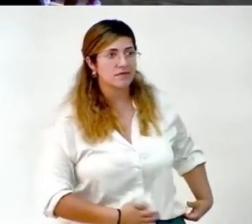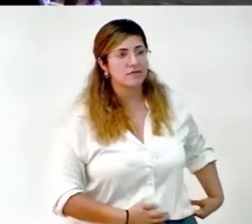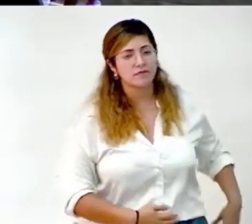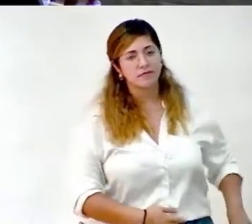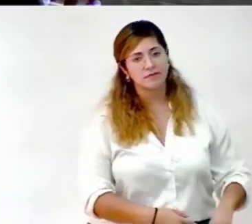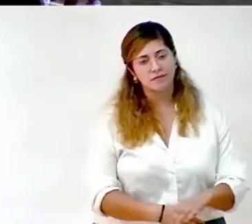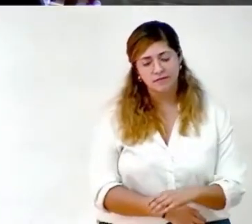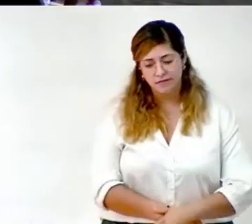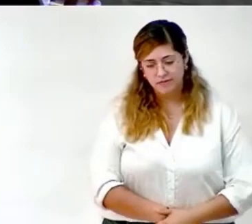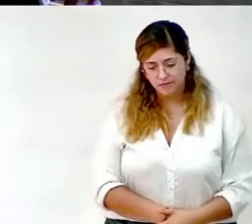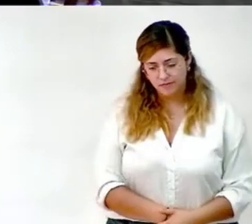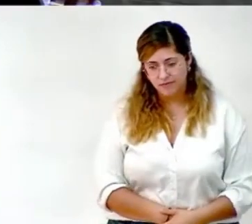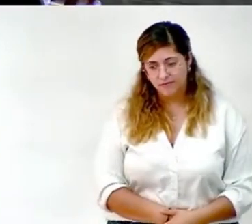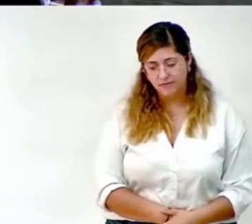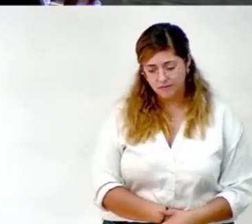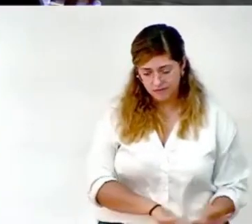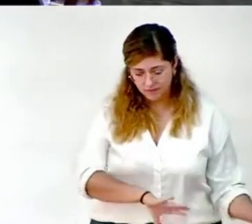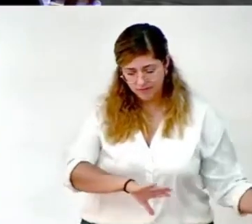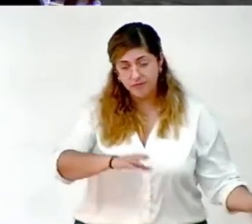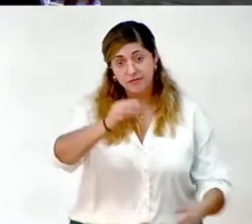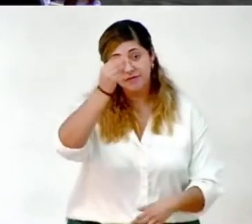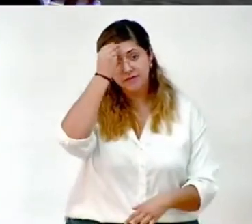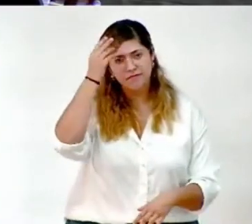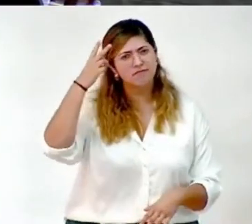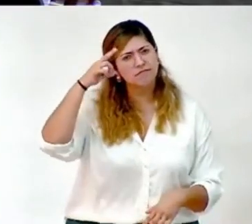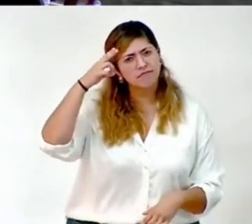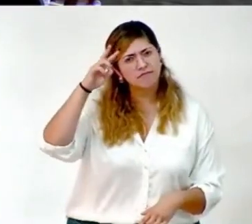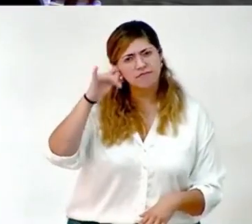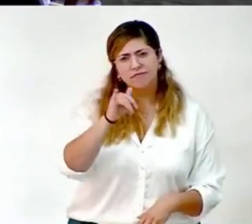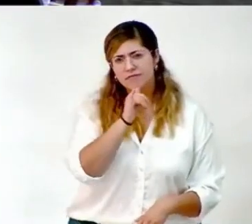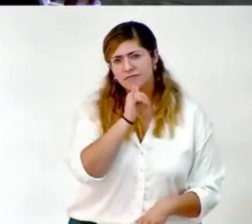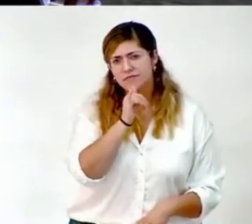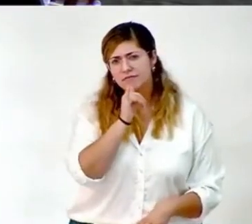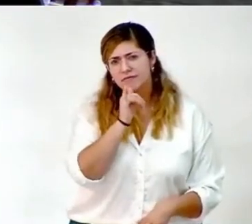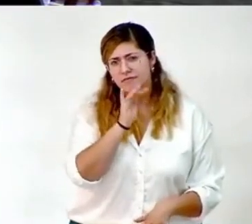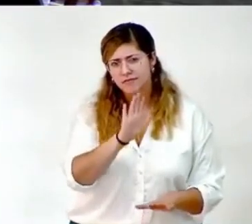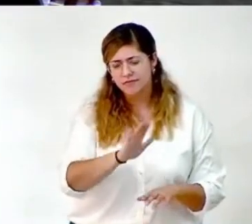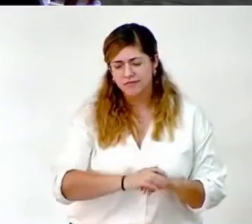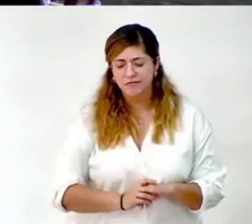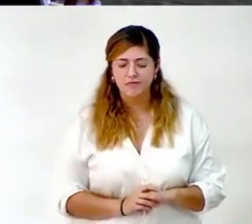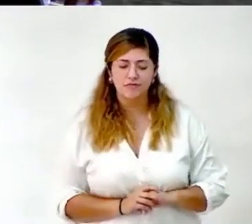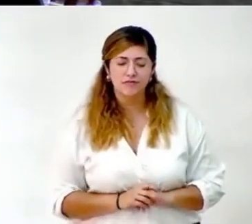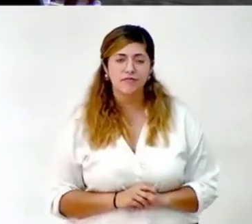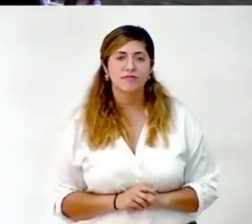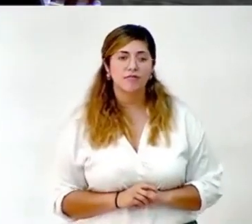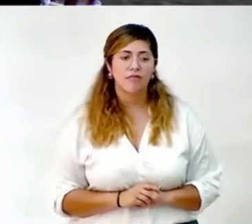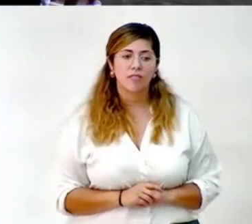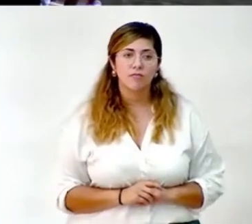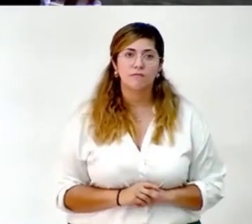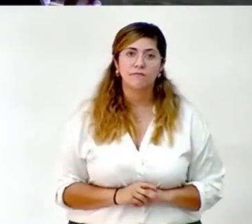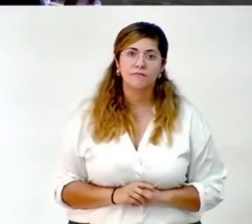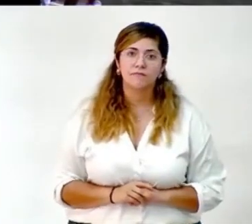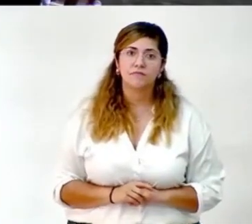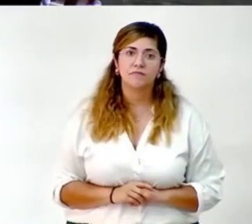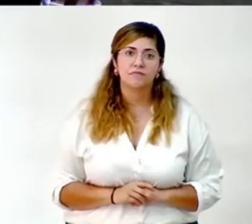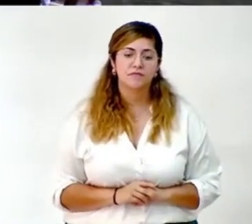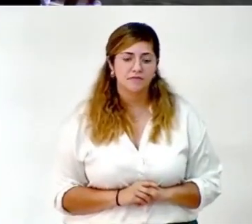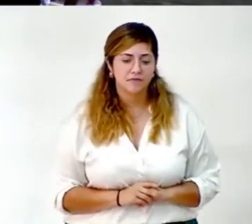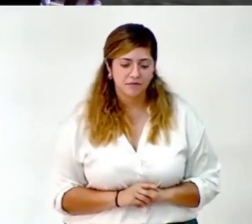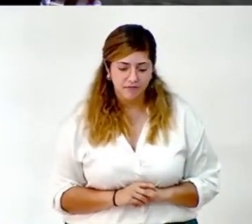Gostaria de trazer uma breve história que ilustra muito bem o ensino do nosso texto nessa